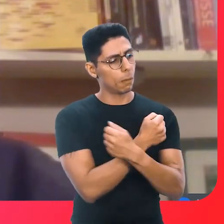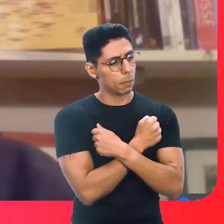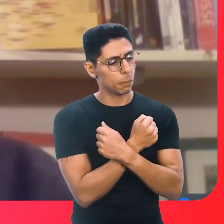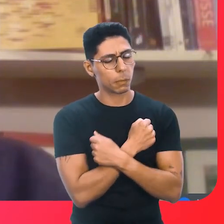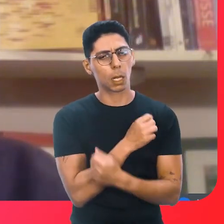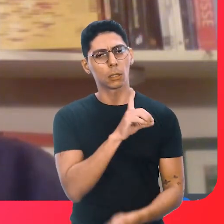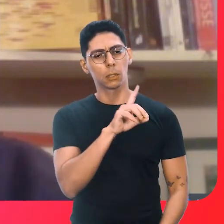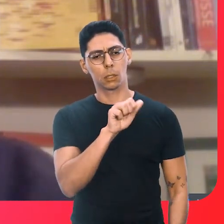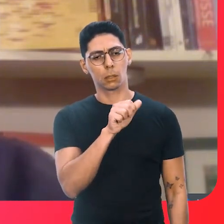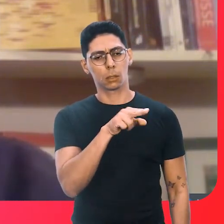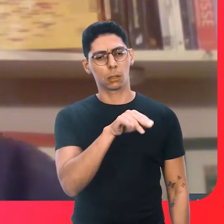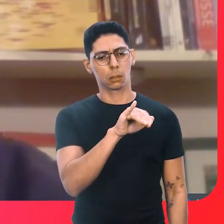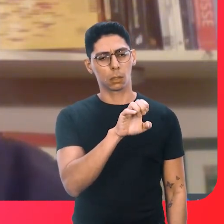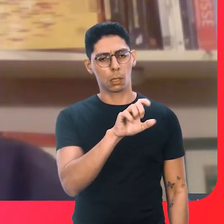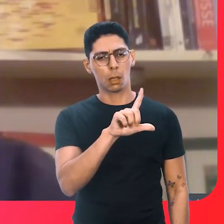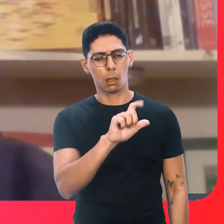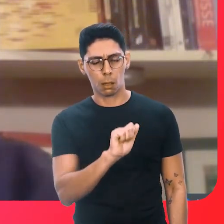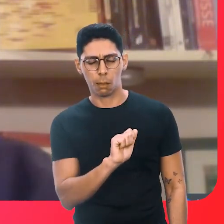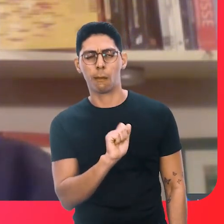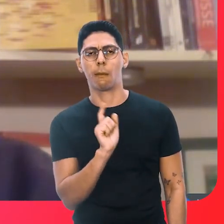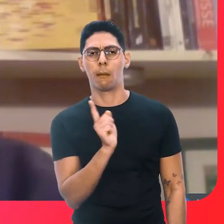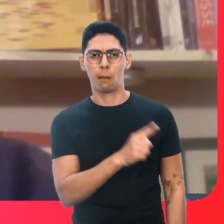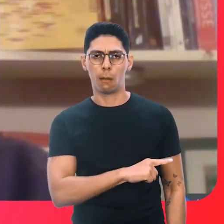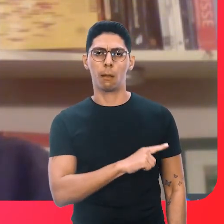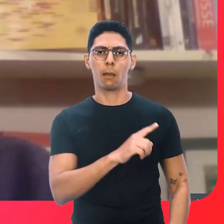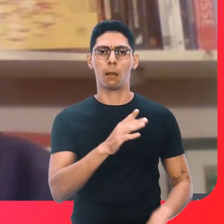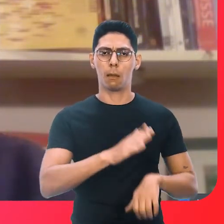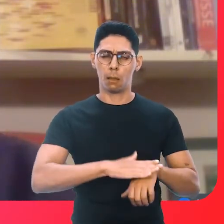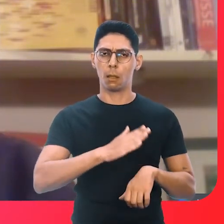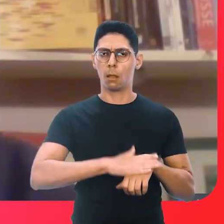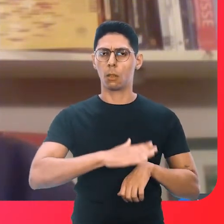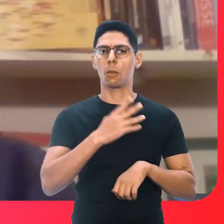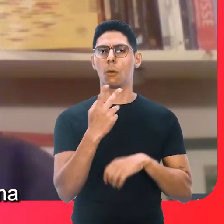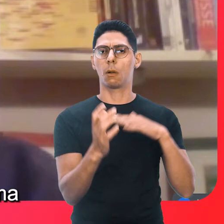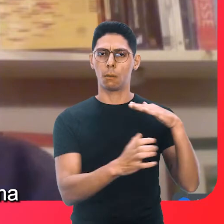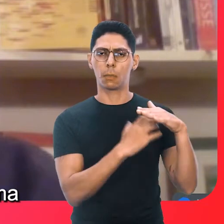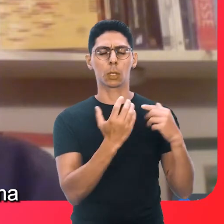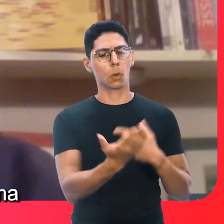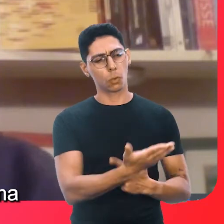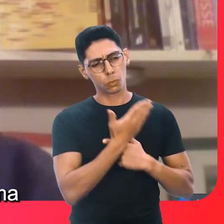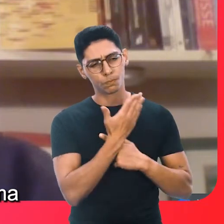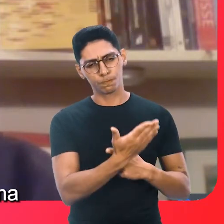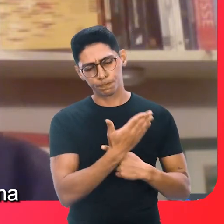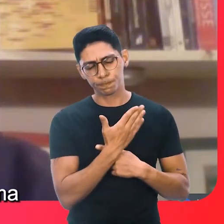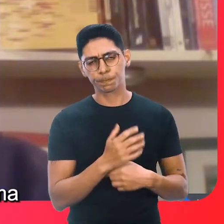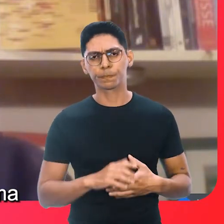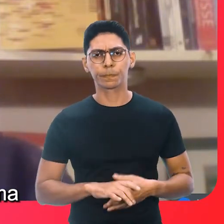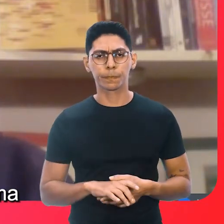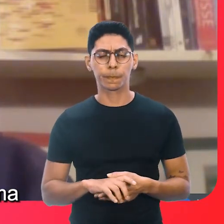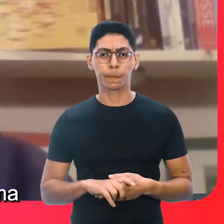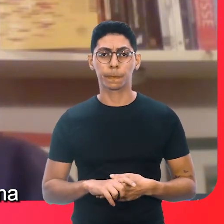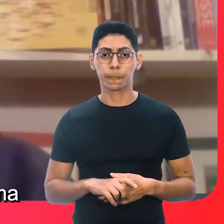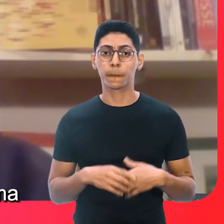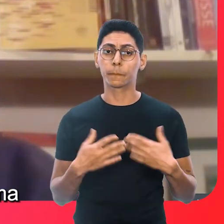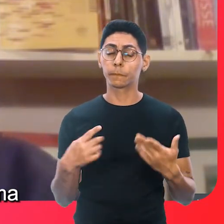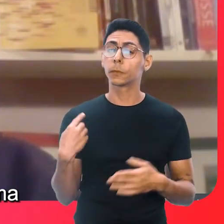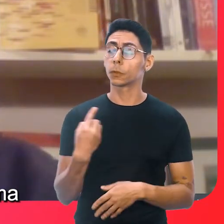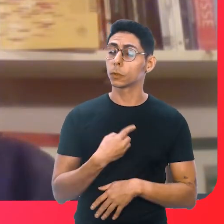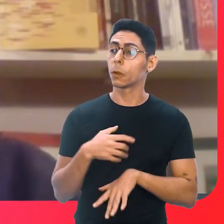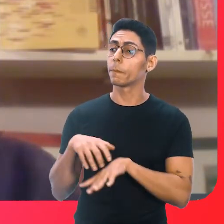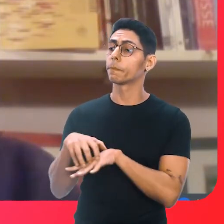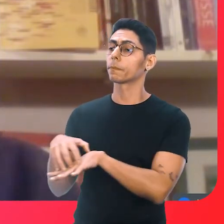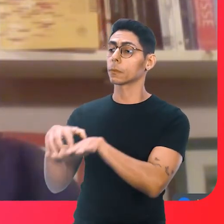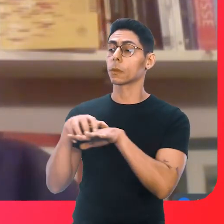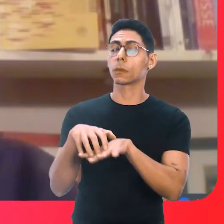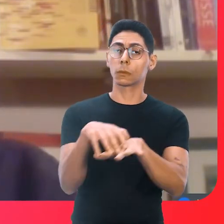a proprietária dessa empresa, que nos ajudou bastante. Nós conseguimos veicular esse